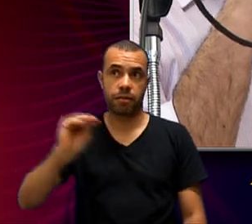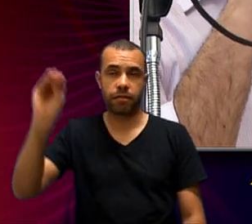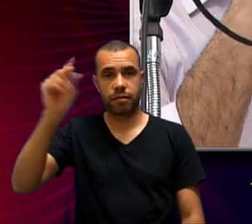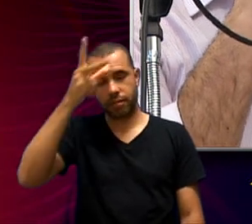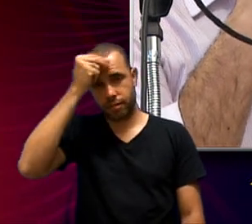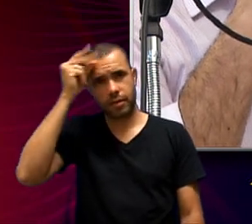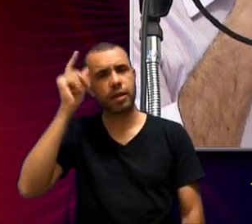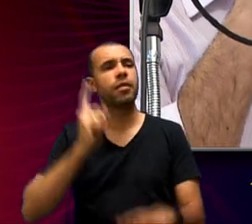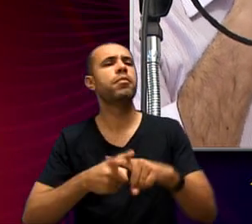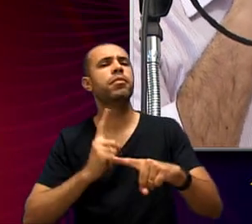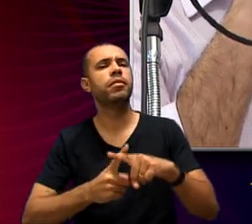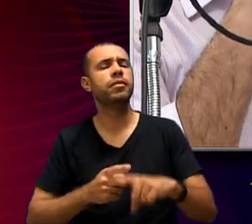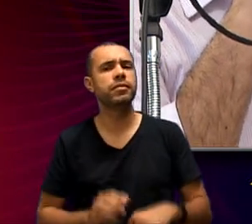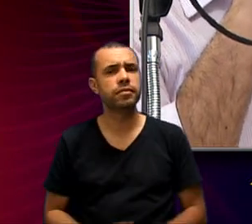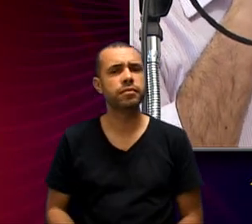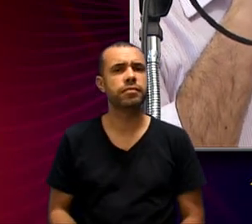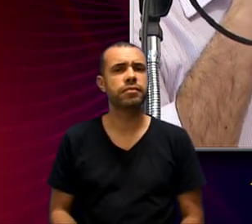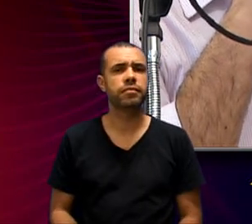Por quê?